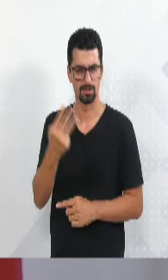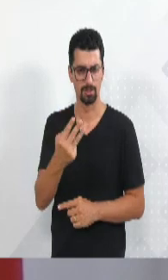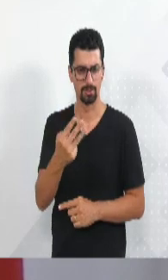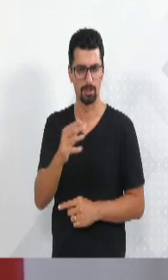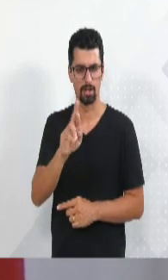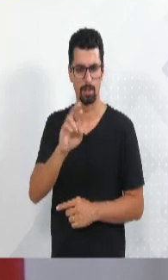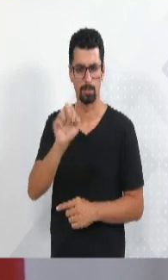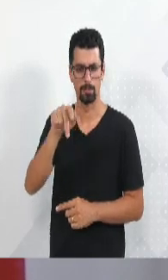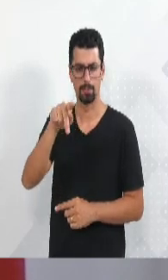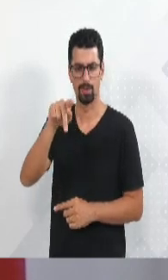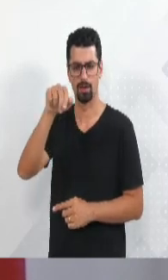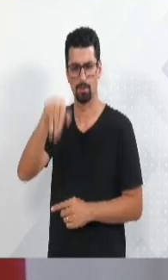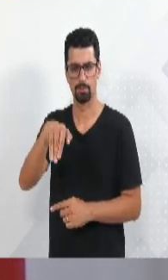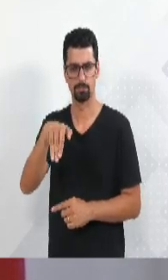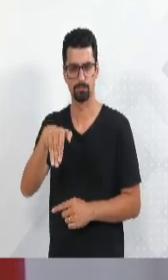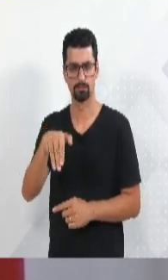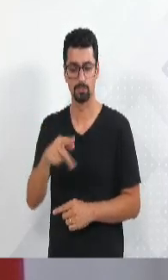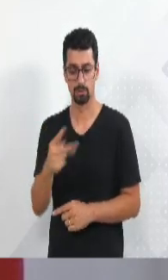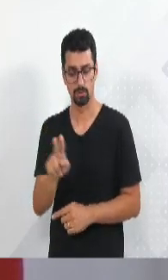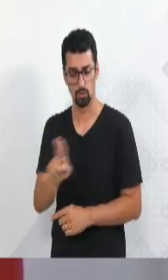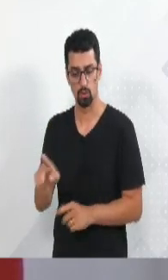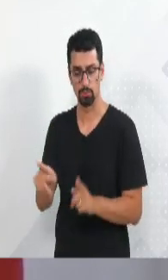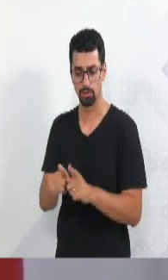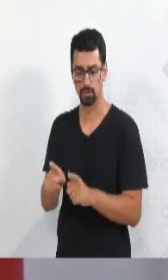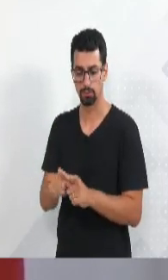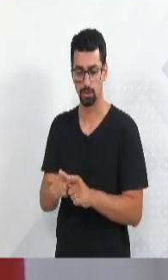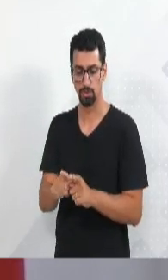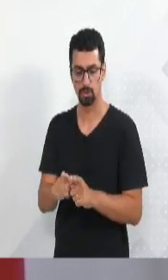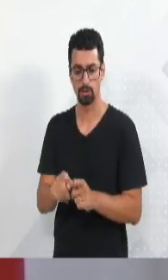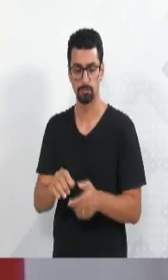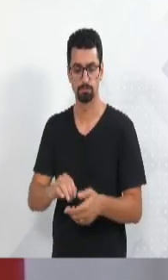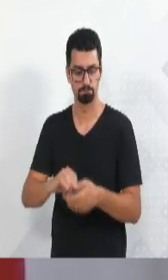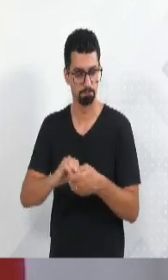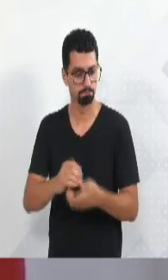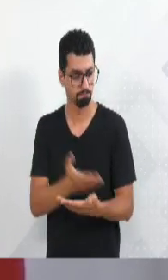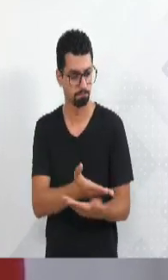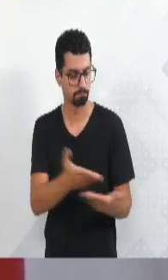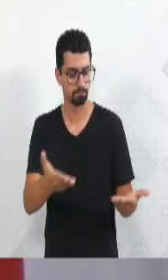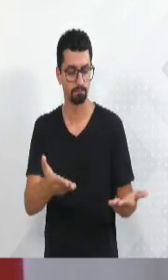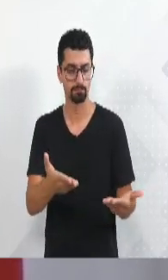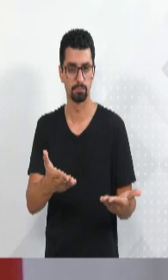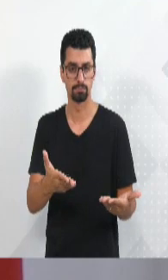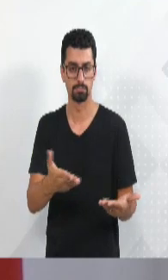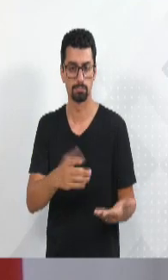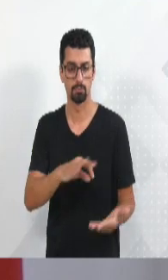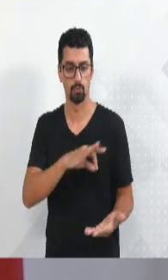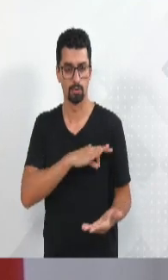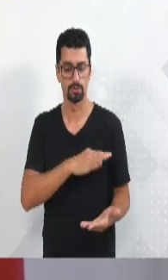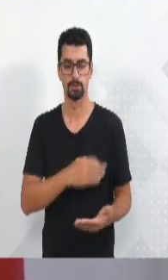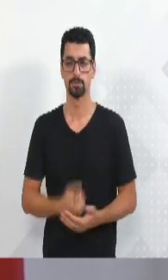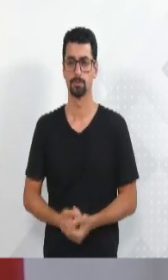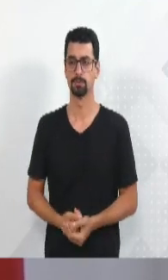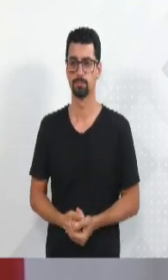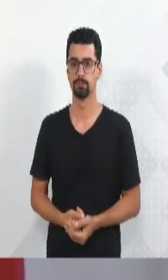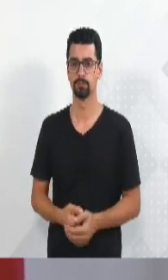em seu nome é o comprimentos militares que aqui estão Tenente